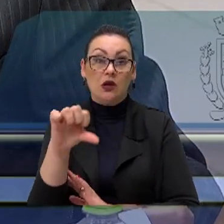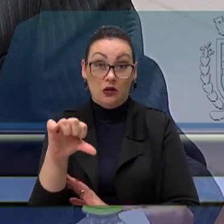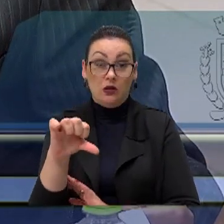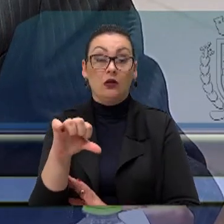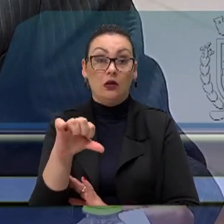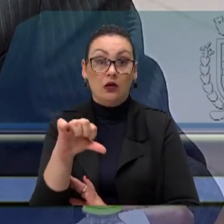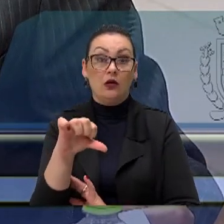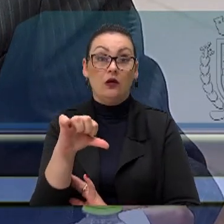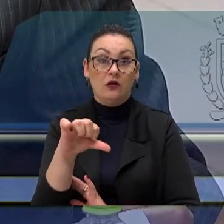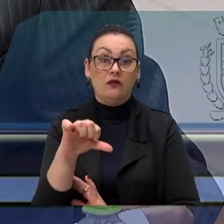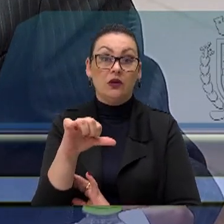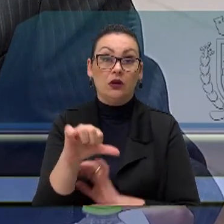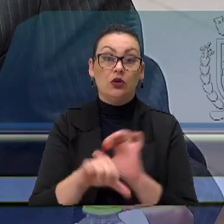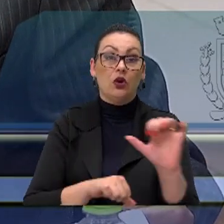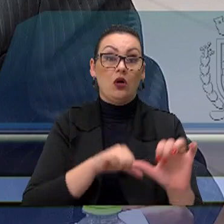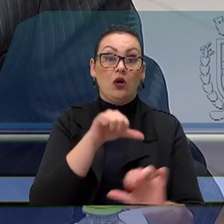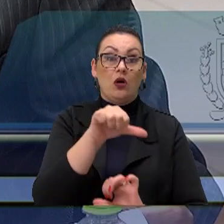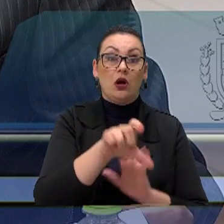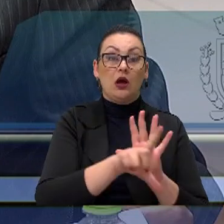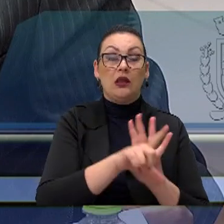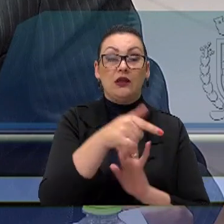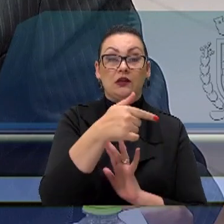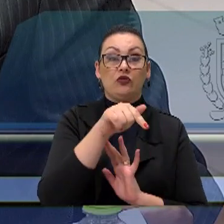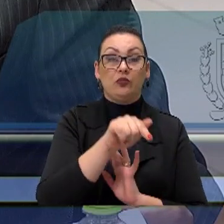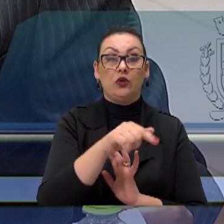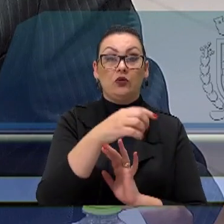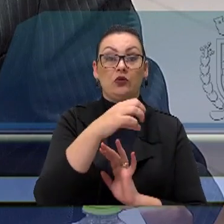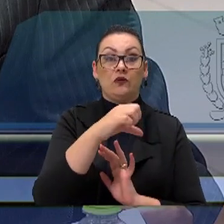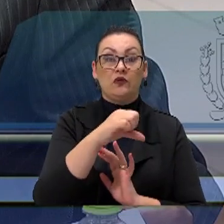76-E-2019, que é o que altera a lei número